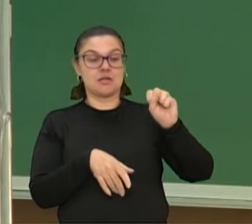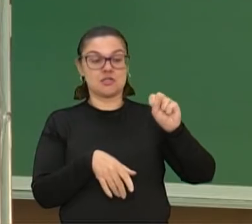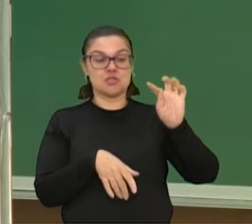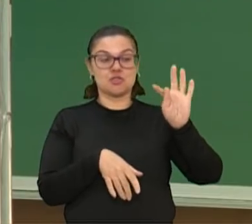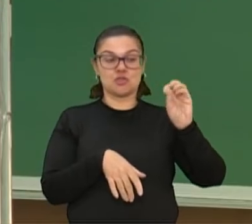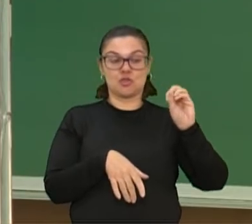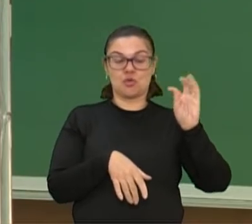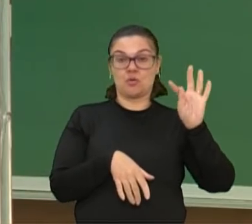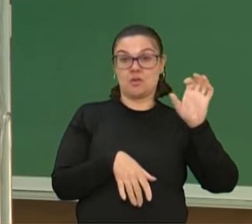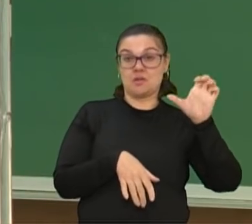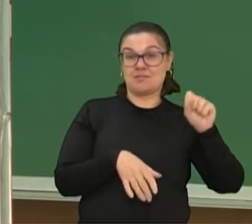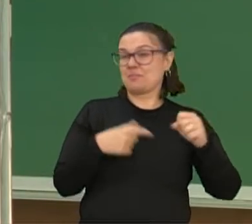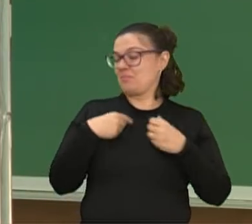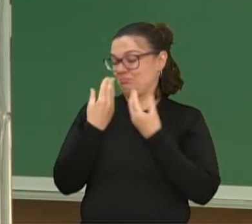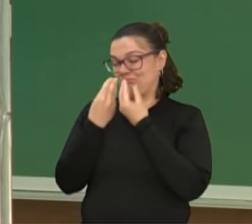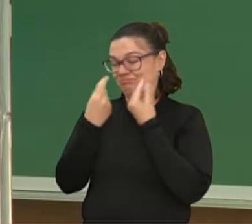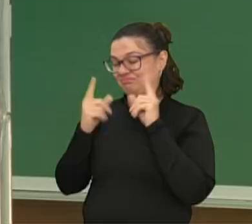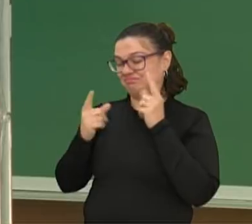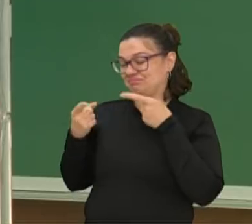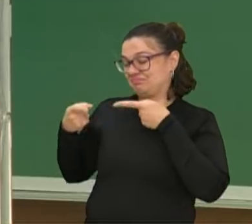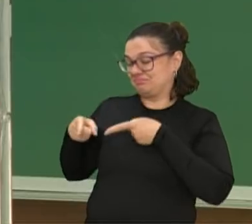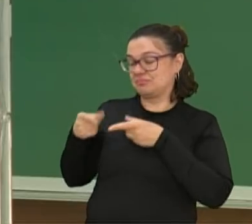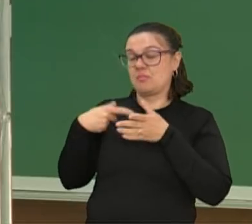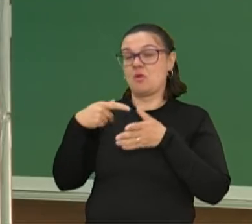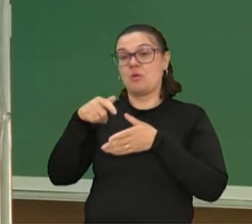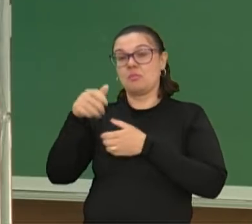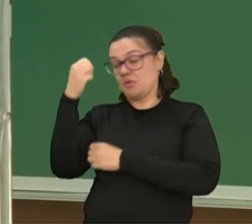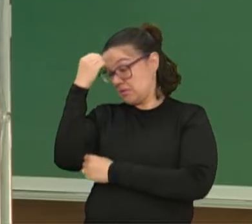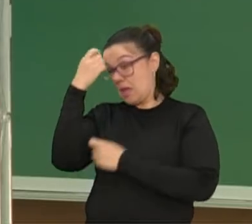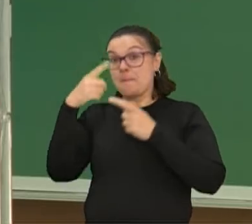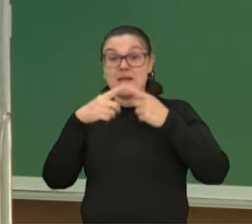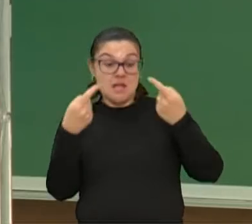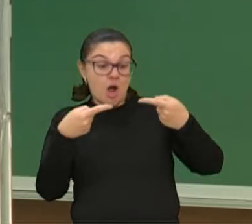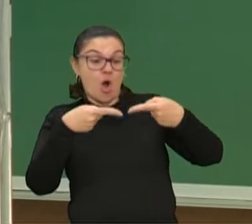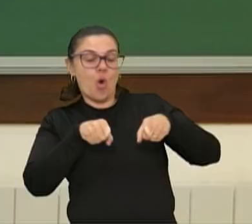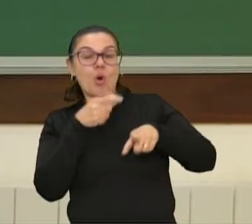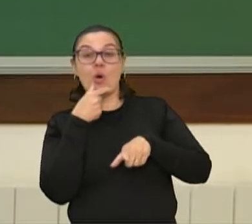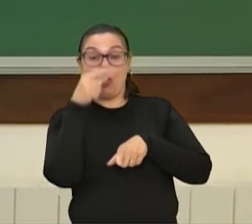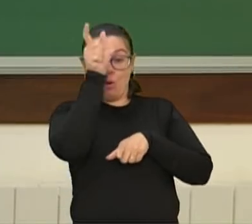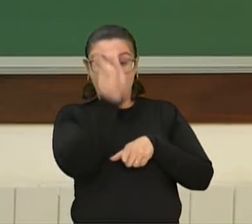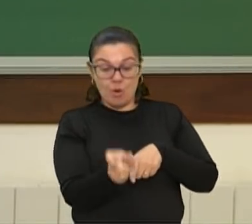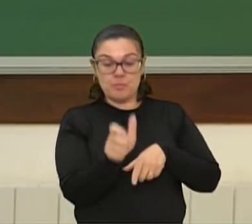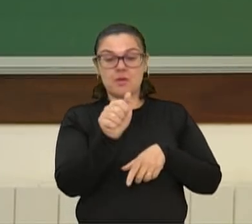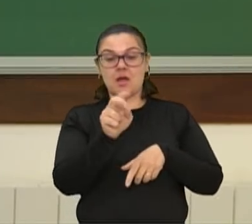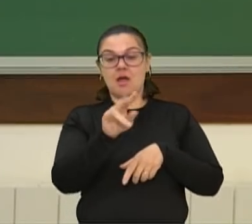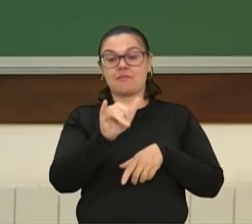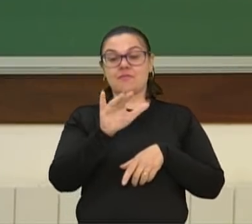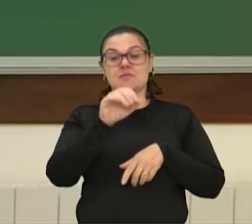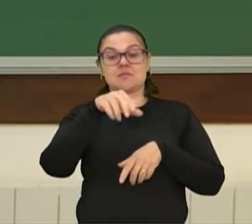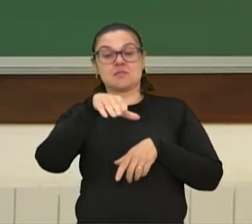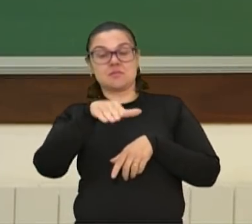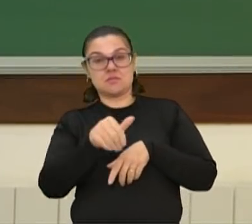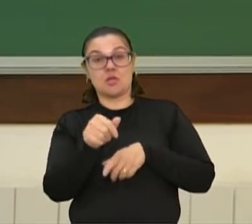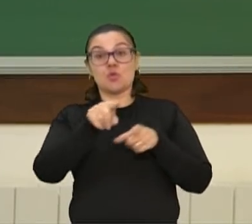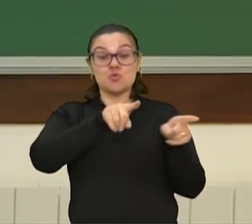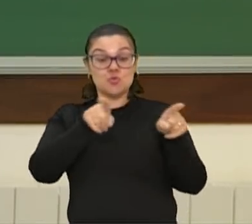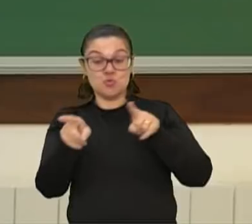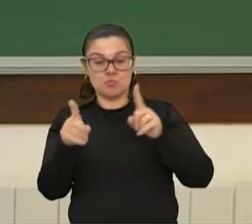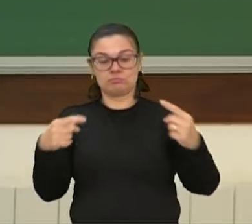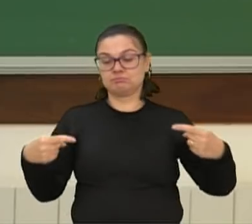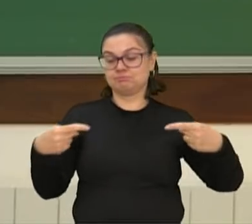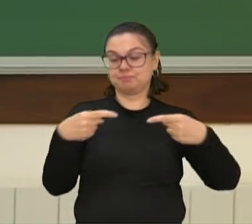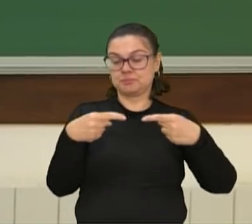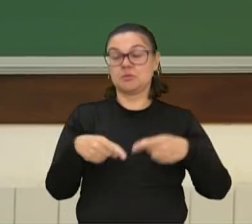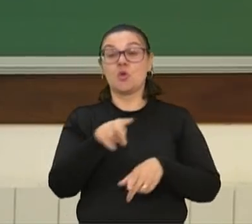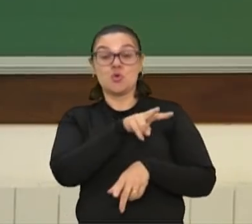defendia de Platão. Era contra Avicena, ou seja, Avicena e Averroes foram